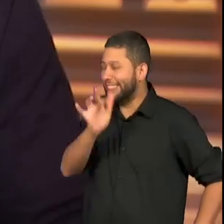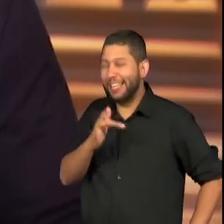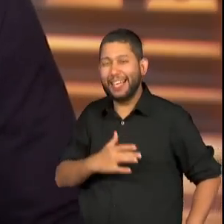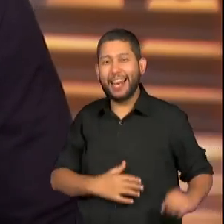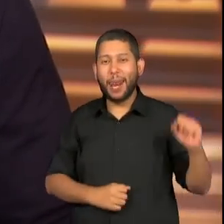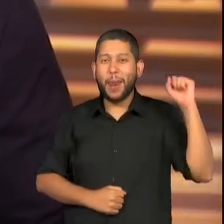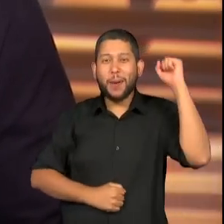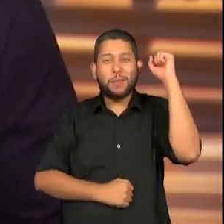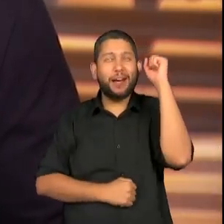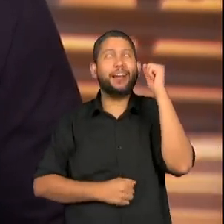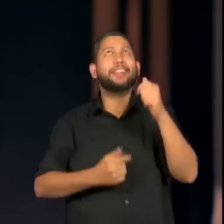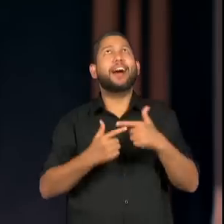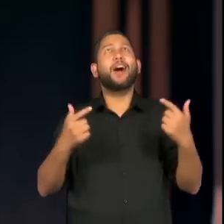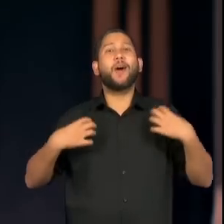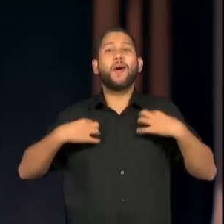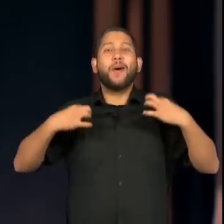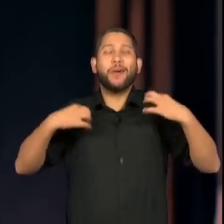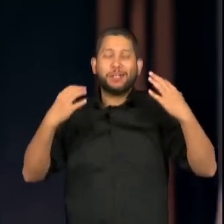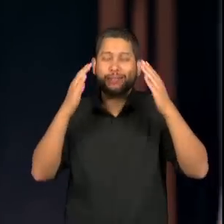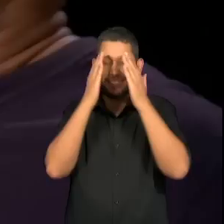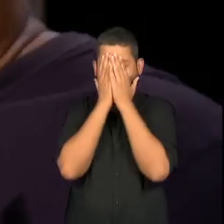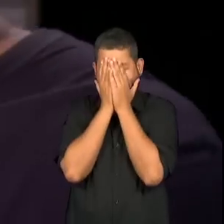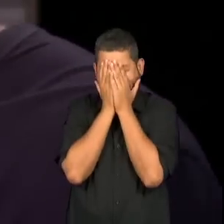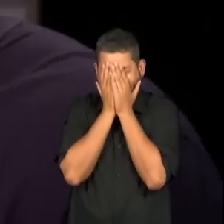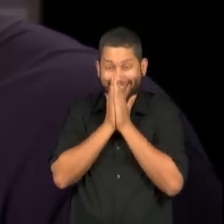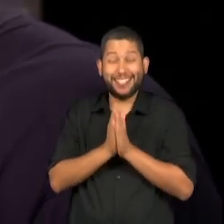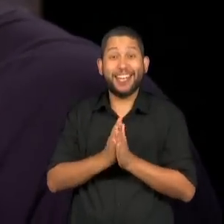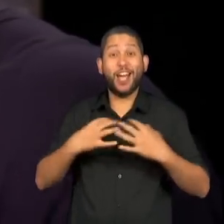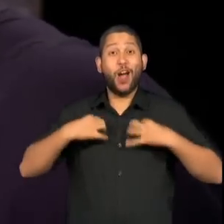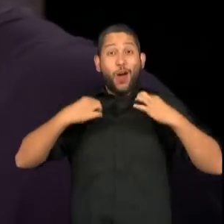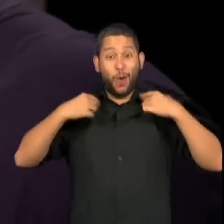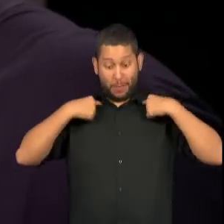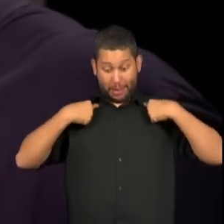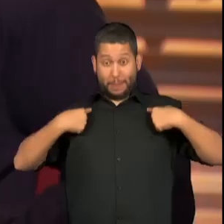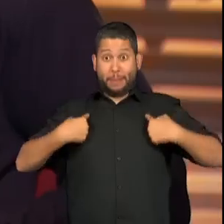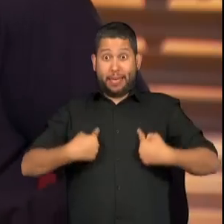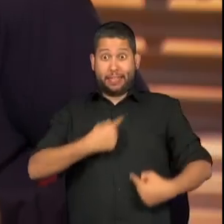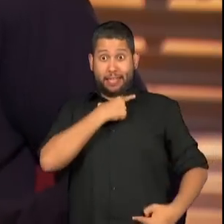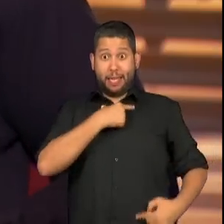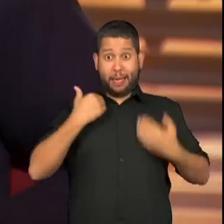pela roupa. Que era uma blusa aberta amarrada aqui, cara.